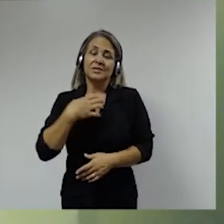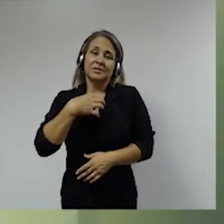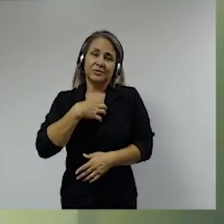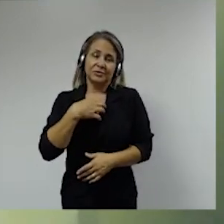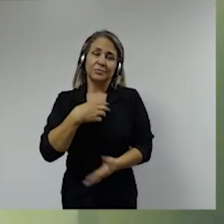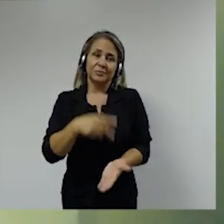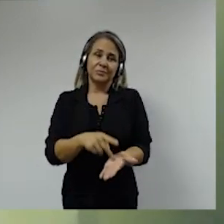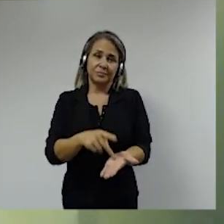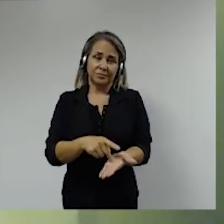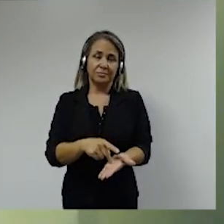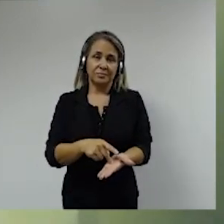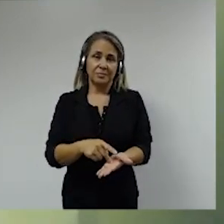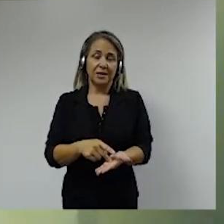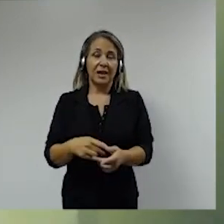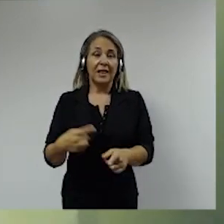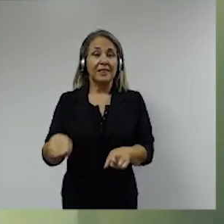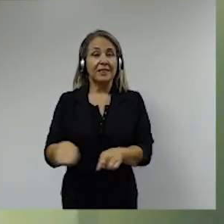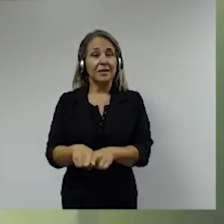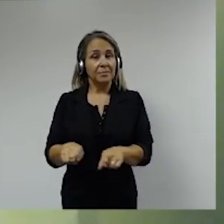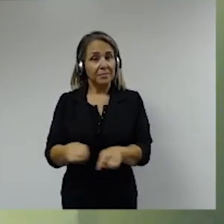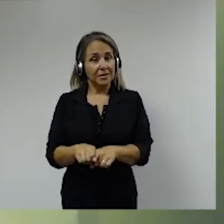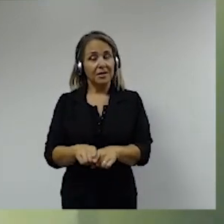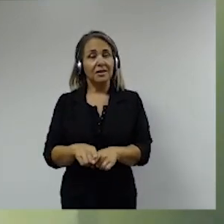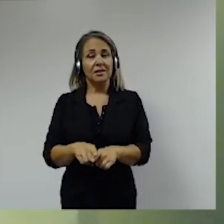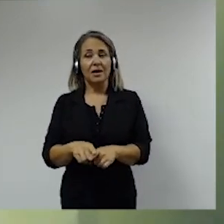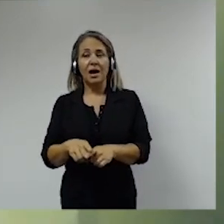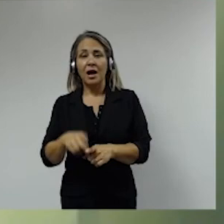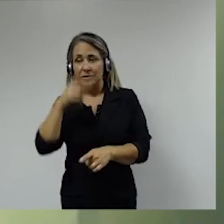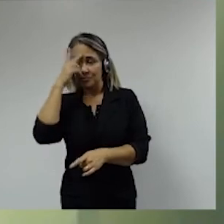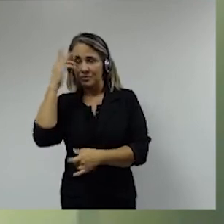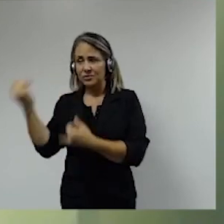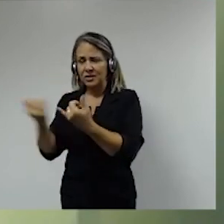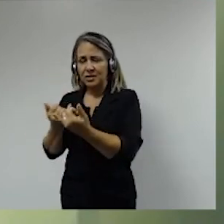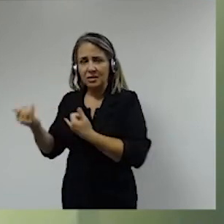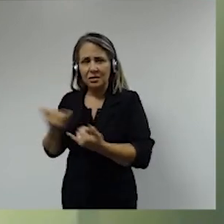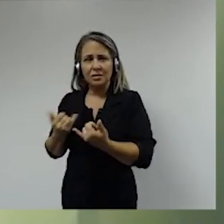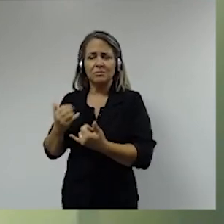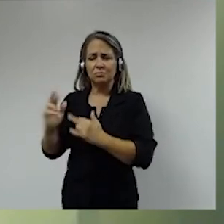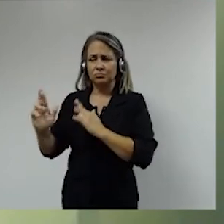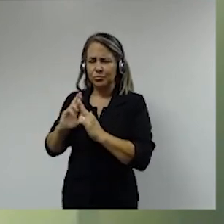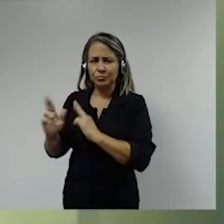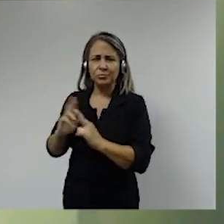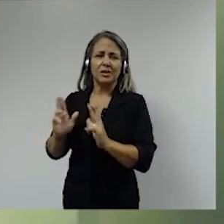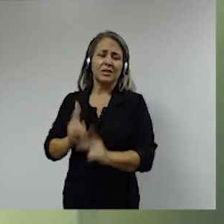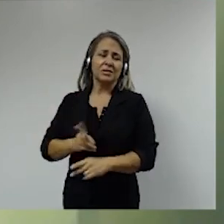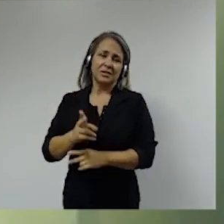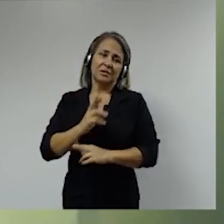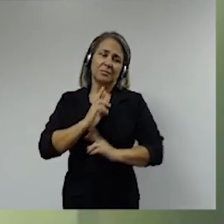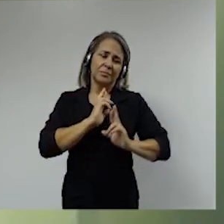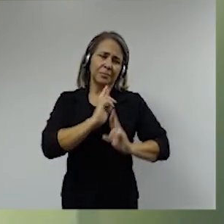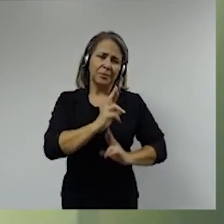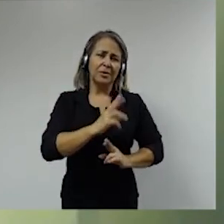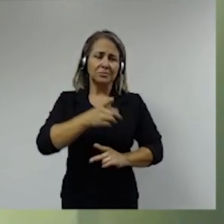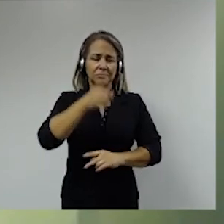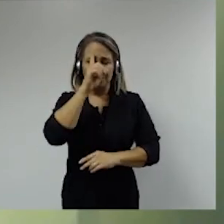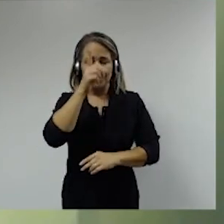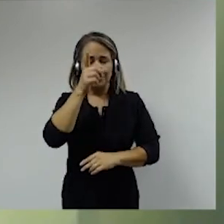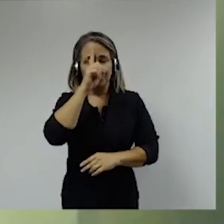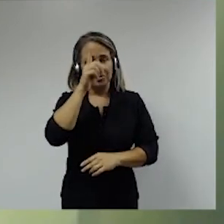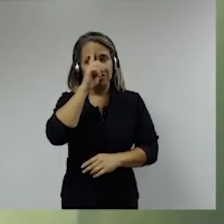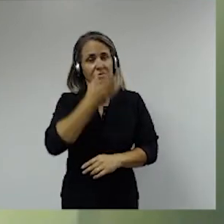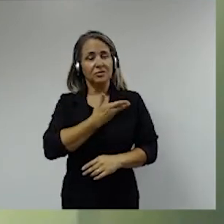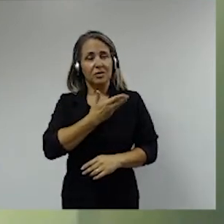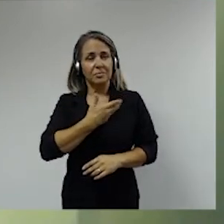muito, inclusive queixas de outros colegas. A OAB tem enfrentado questionamentos quase que diários de